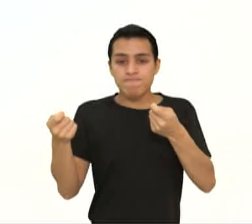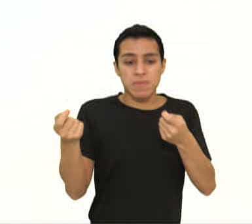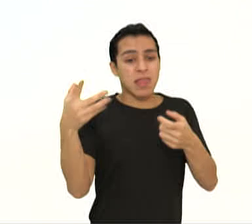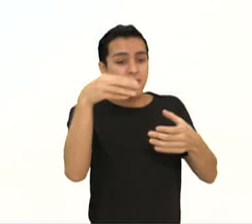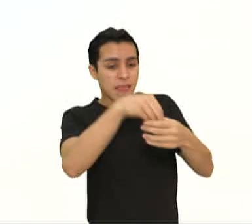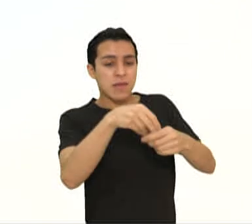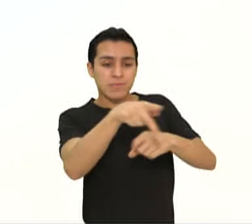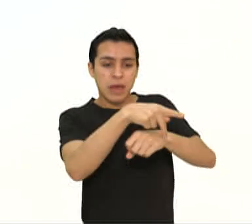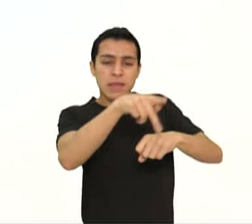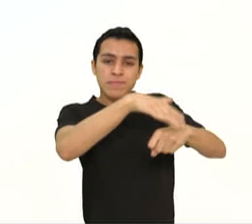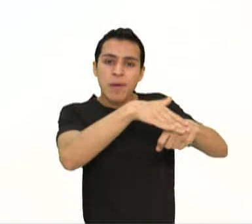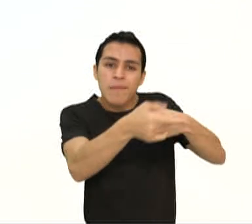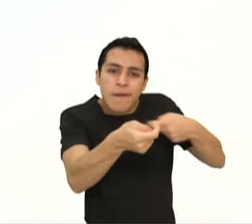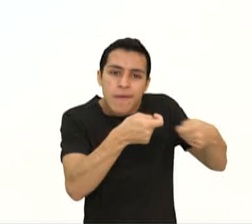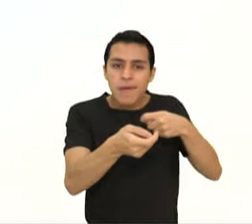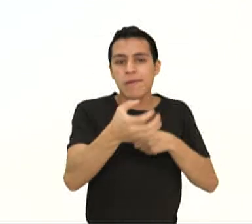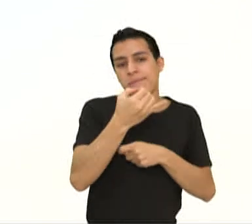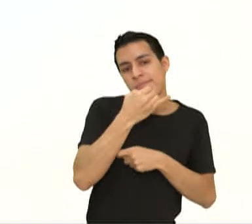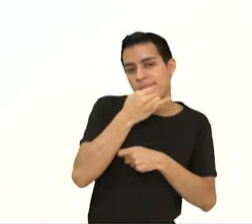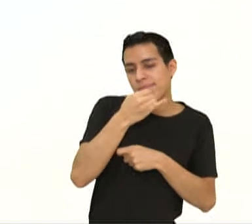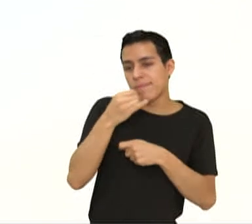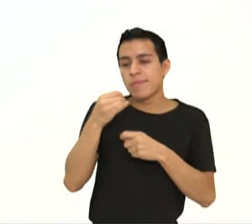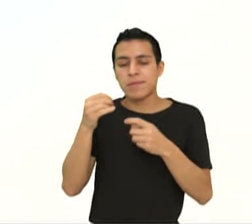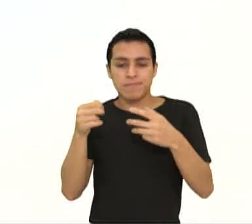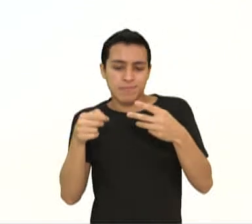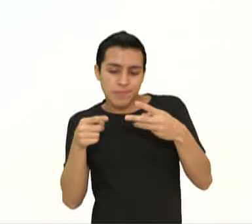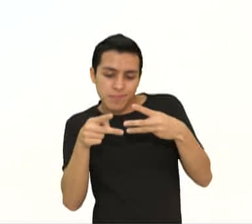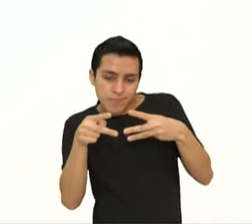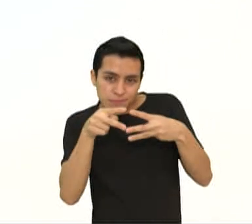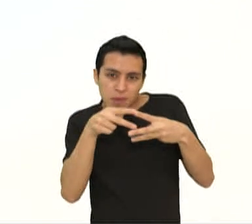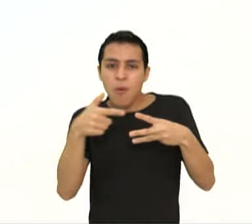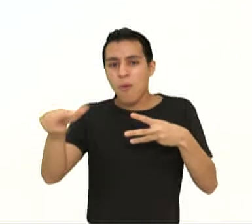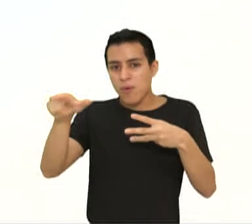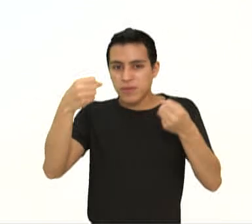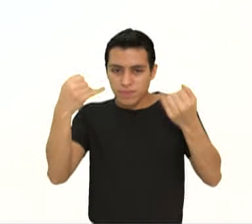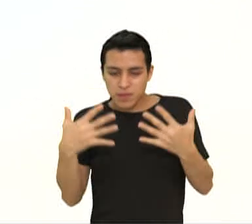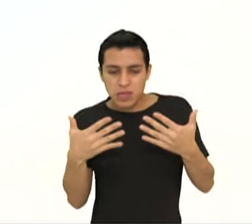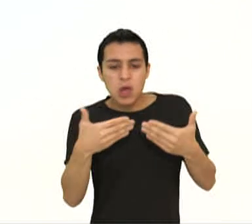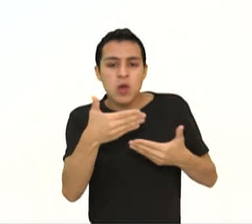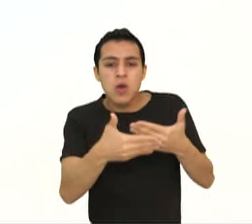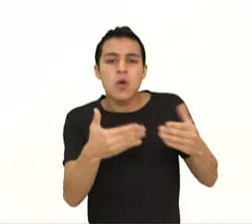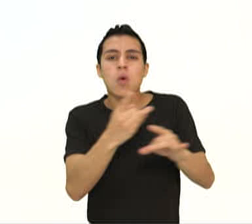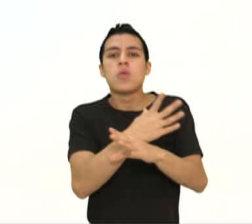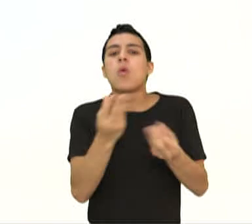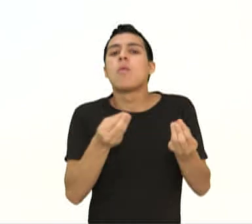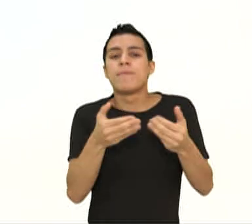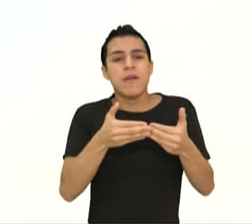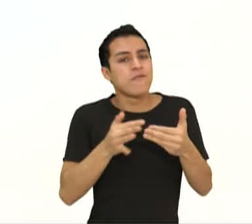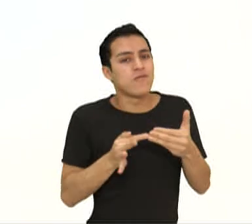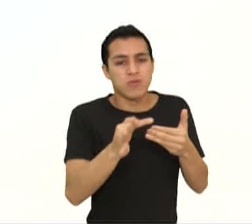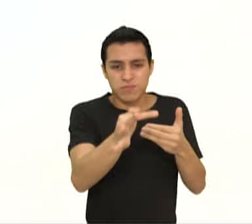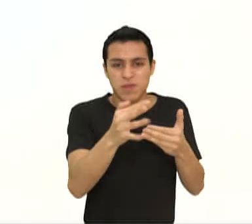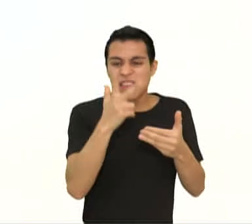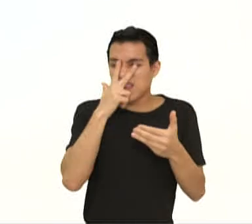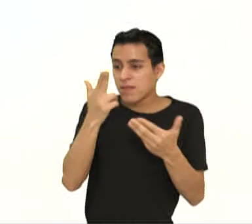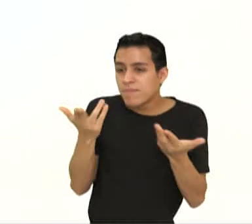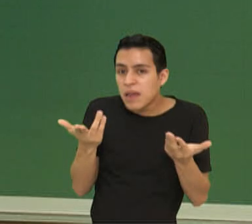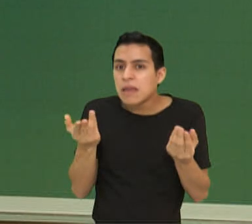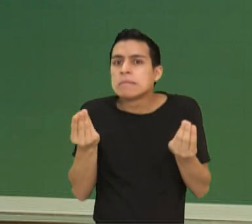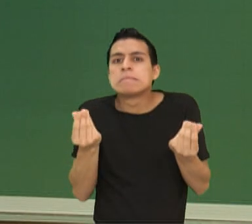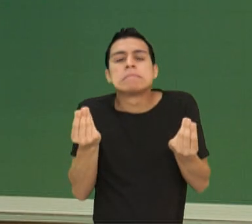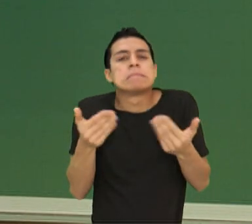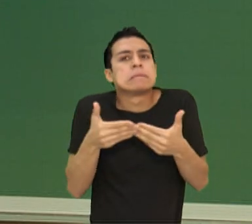do país. Como para os outros dois, a conclusão do processo encontra-se no futuro, que agora parece